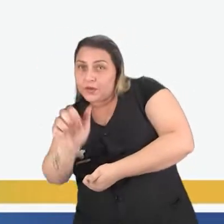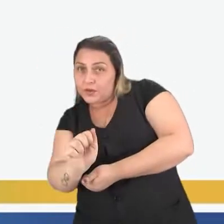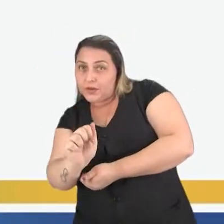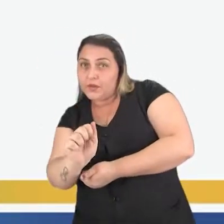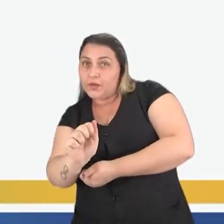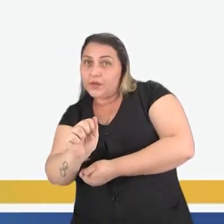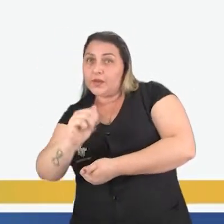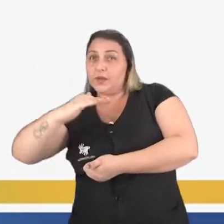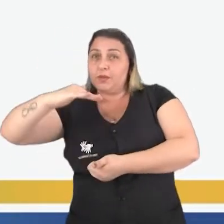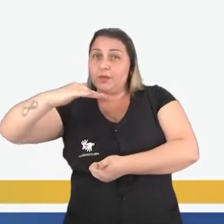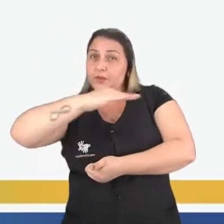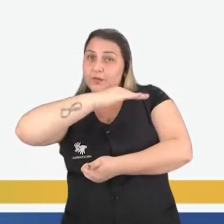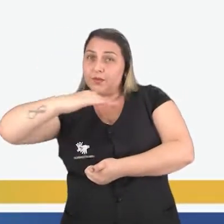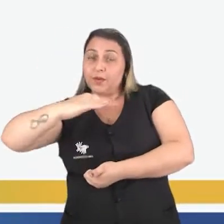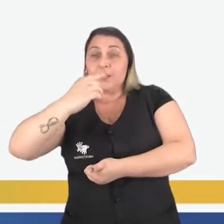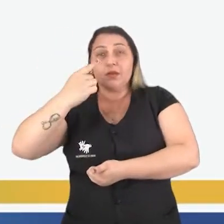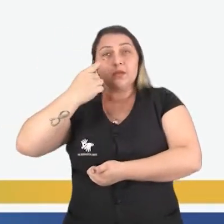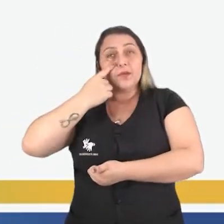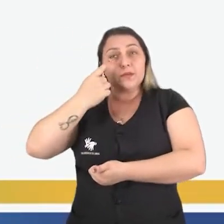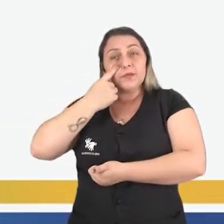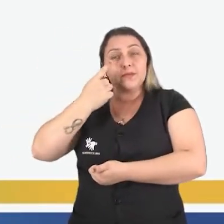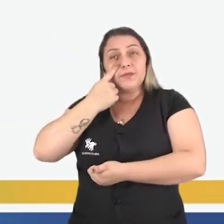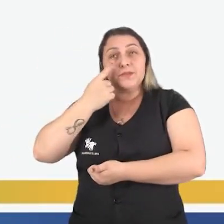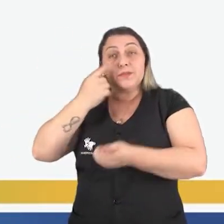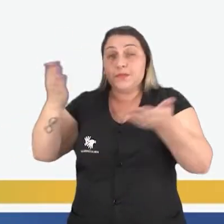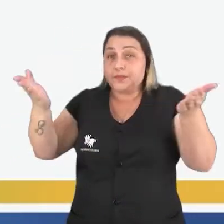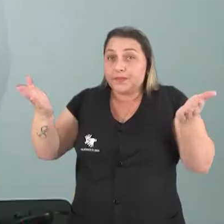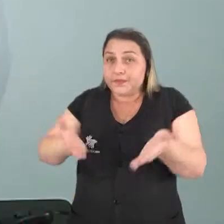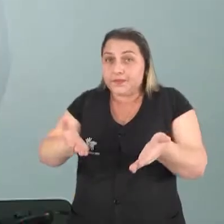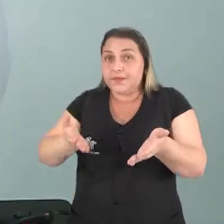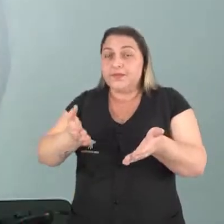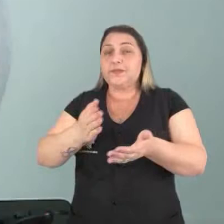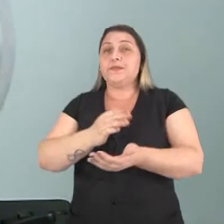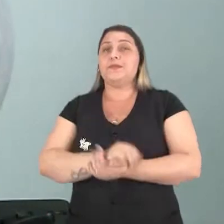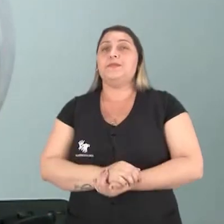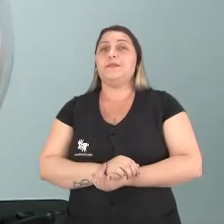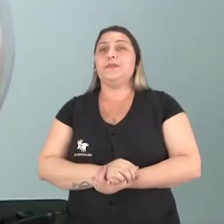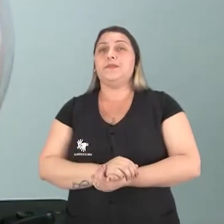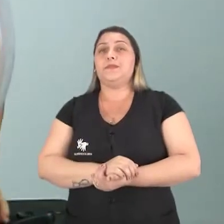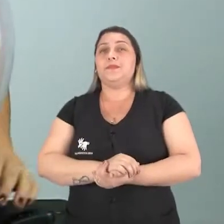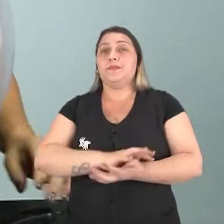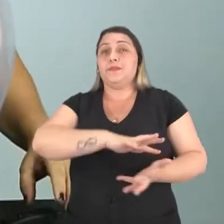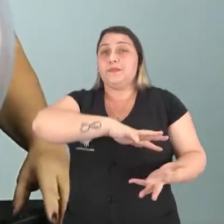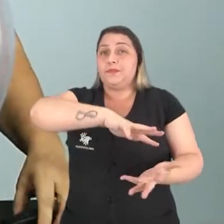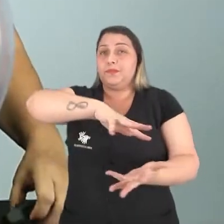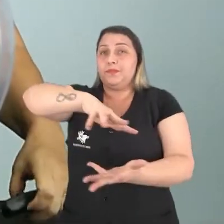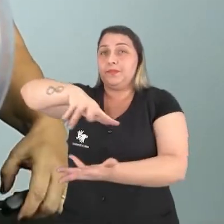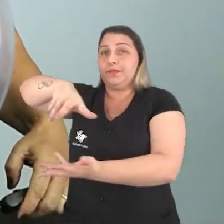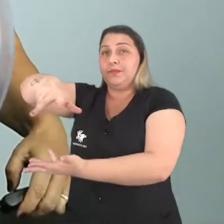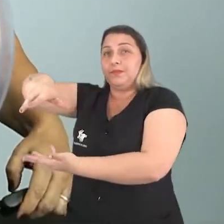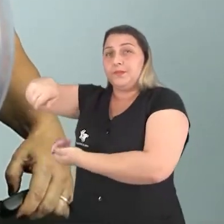Central. Então, observe aqui comigo agora no globo.